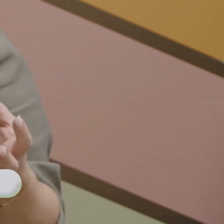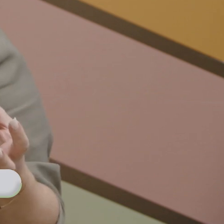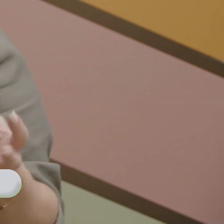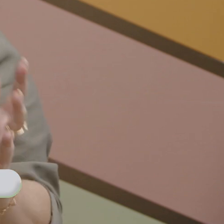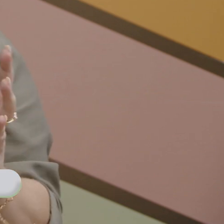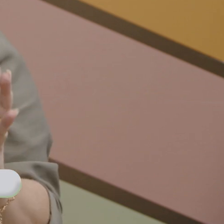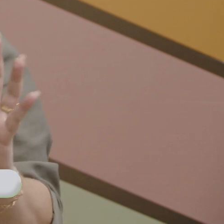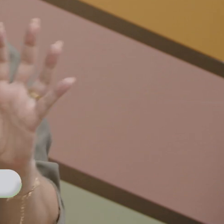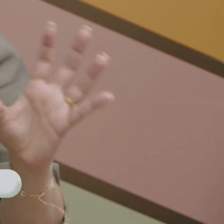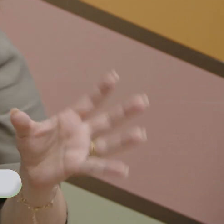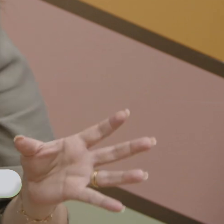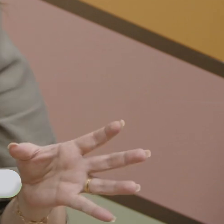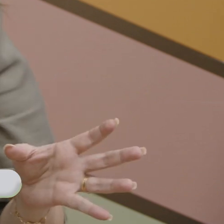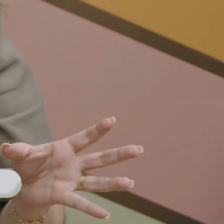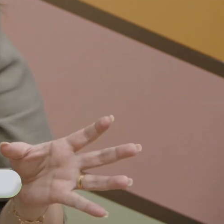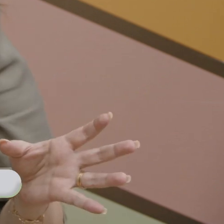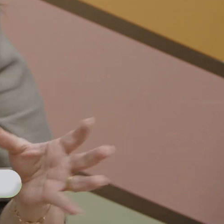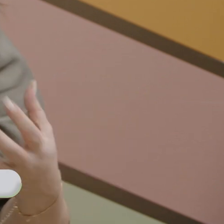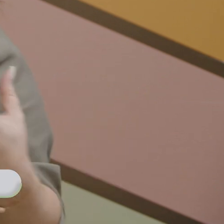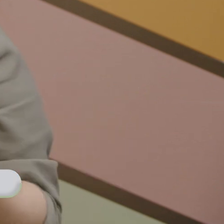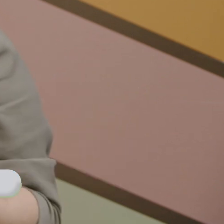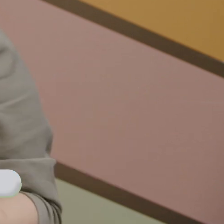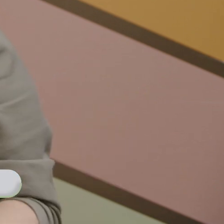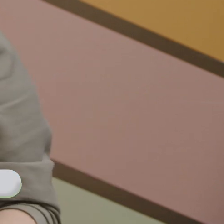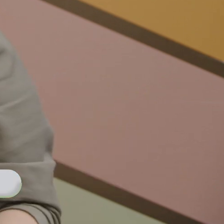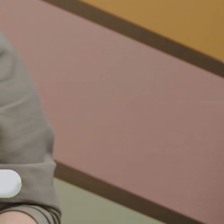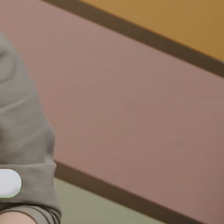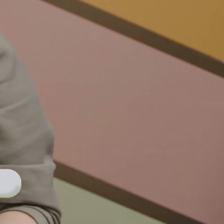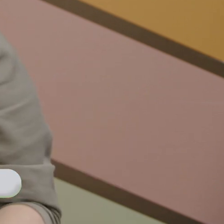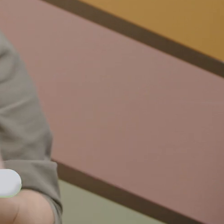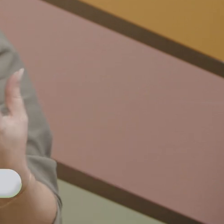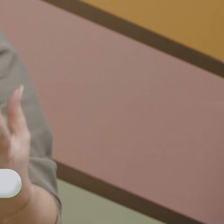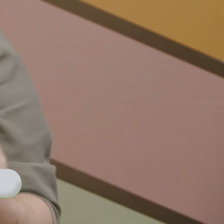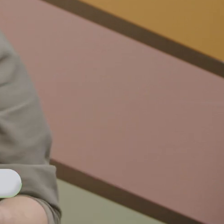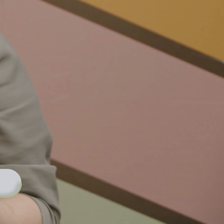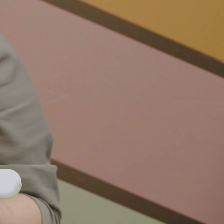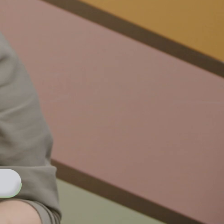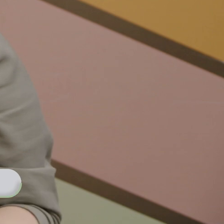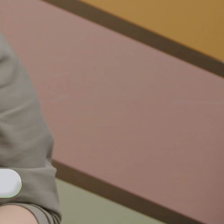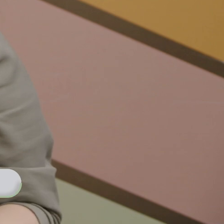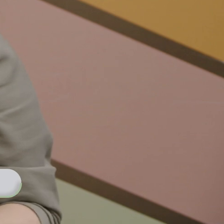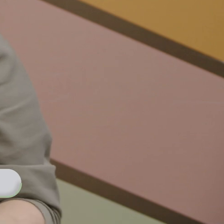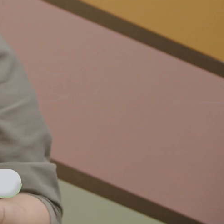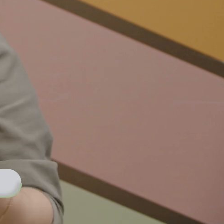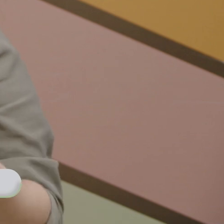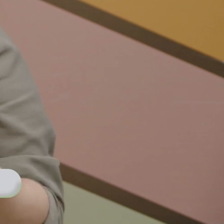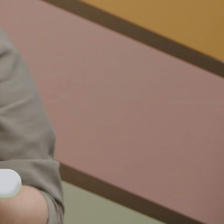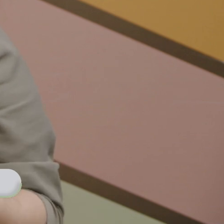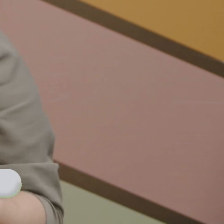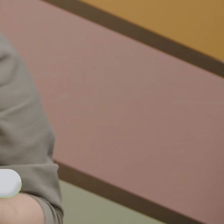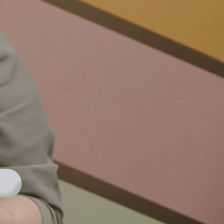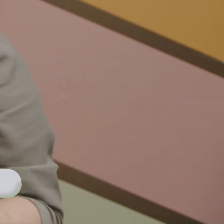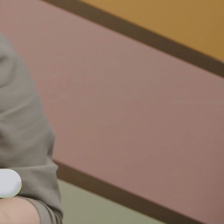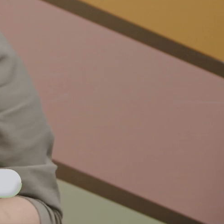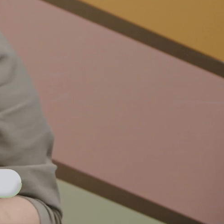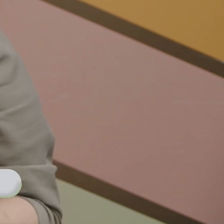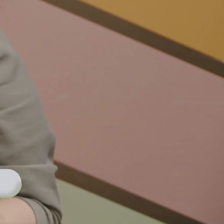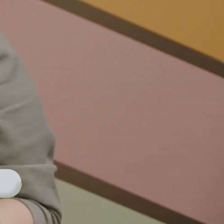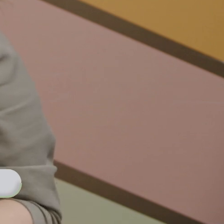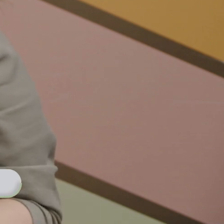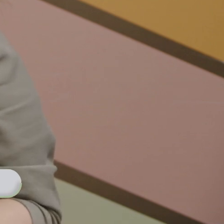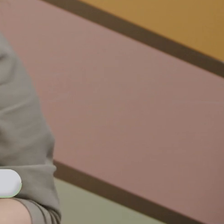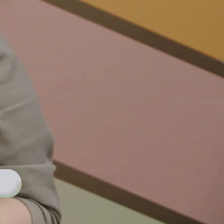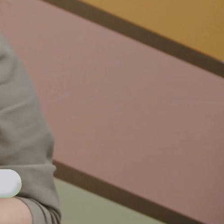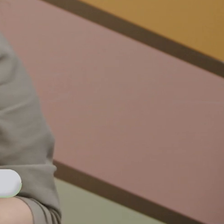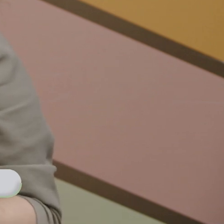essa condição, mas às vezes ali 15 minutos por dia, que você consiga parar, consiga fazer algo que você goste, né? Conversar com alguém que